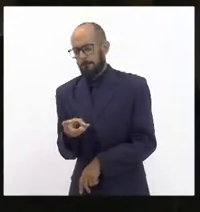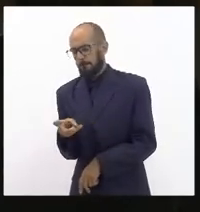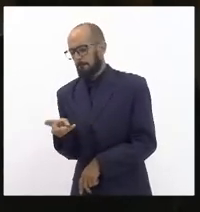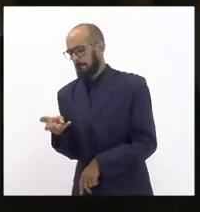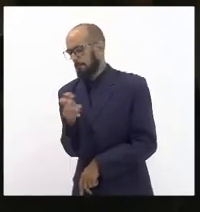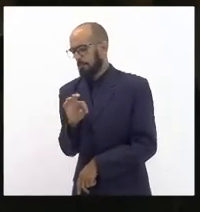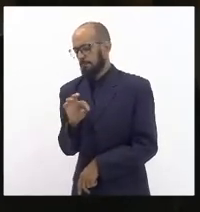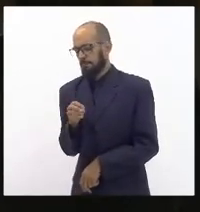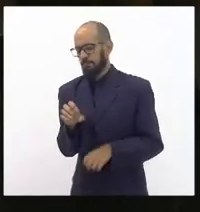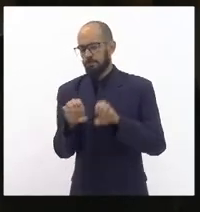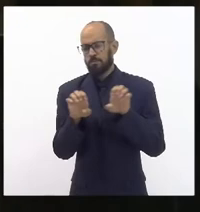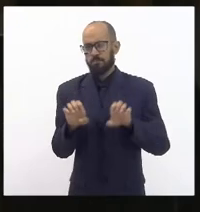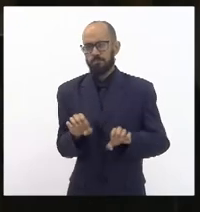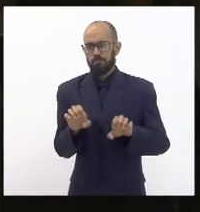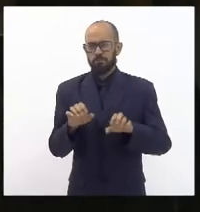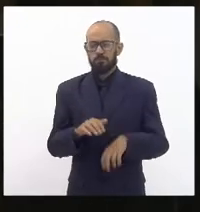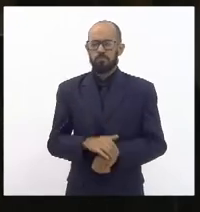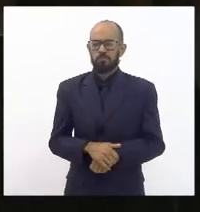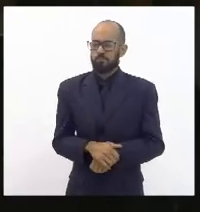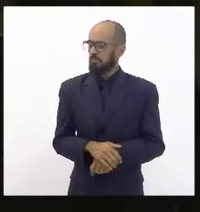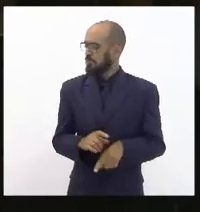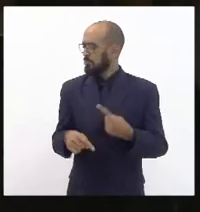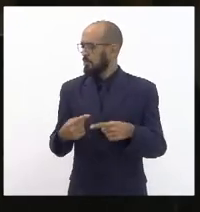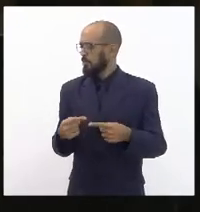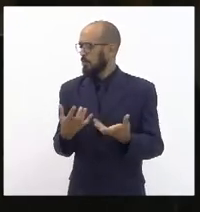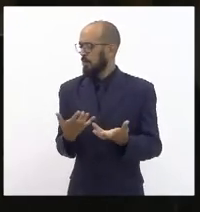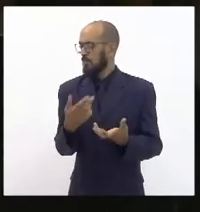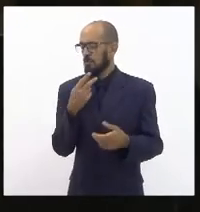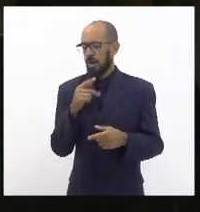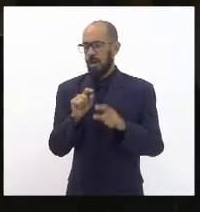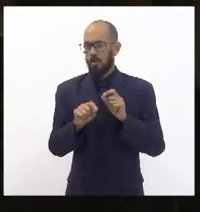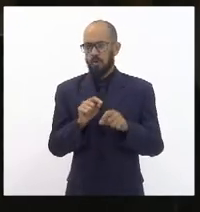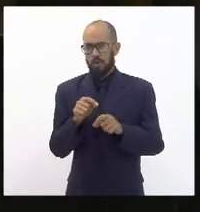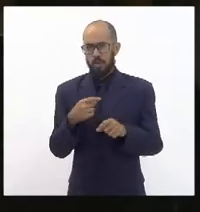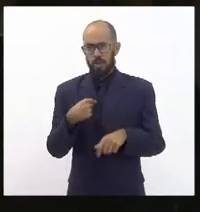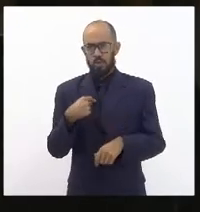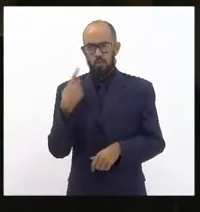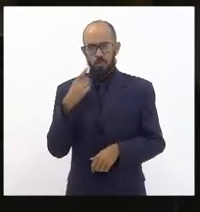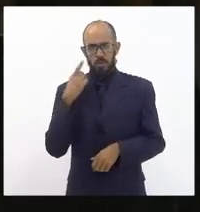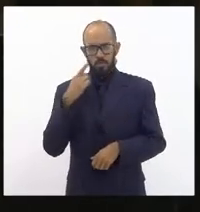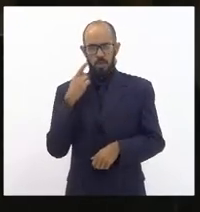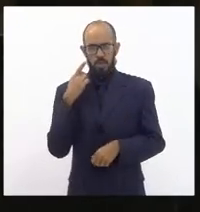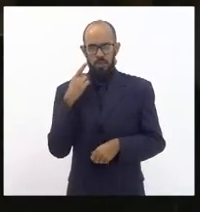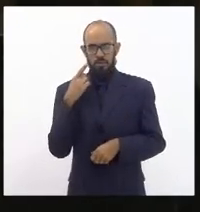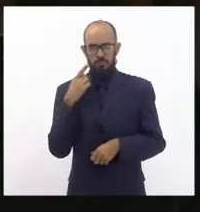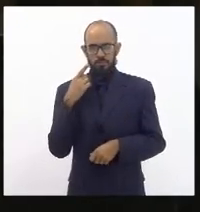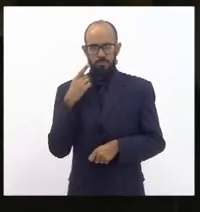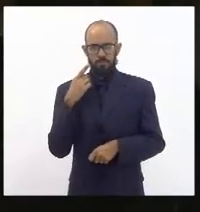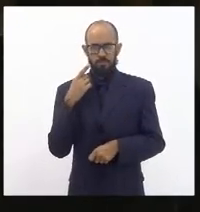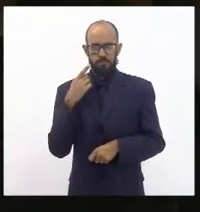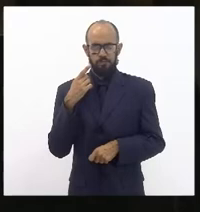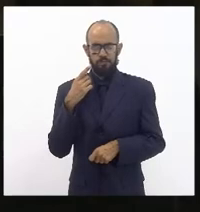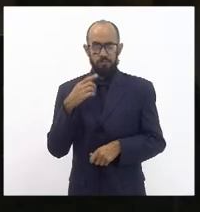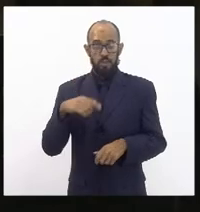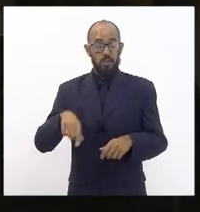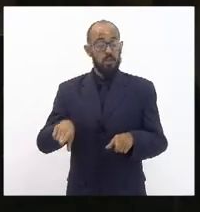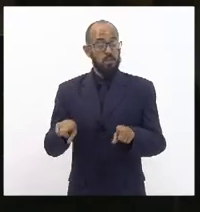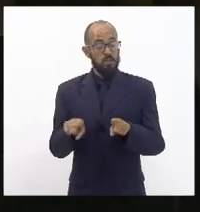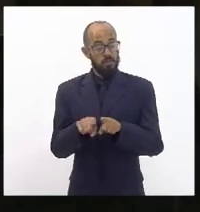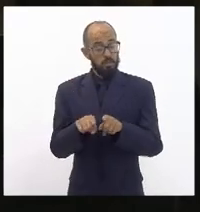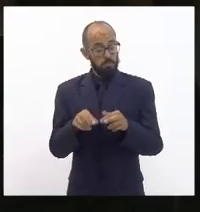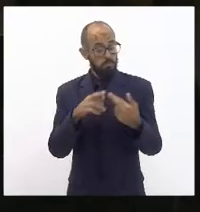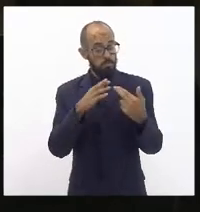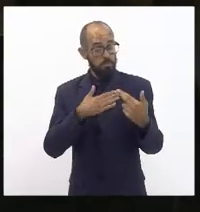parte das estruturas e eu queria dizer para vocês que eu como parlamentar além de uma das minhas atribuições